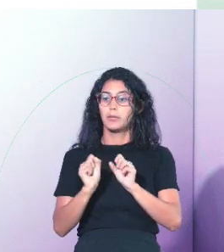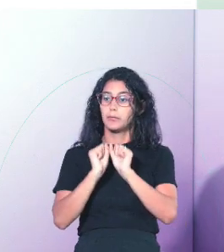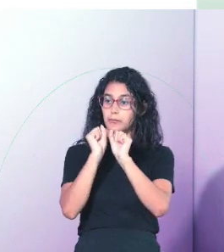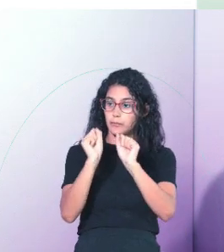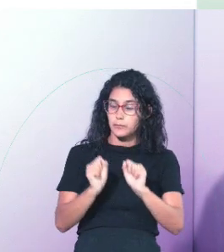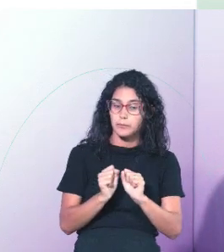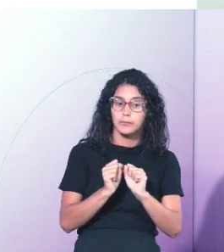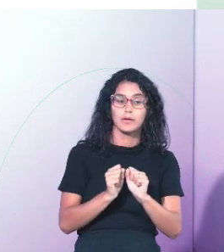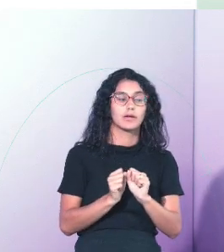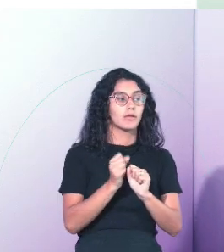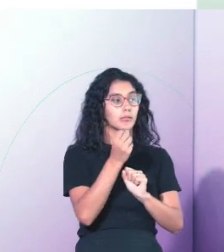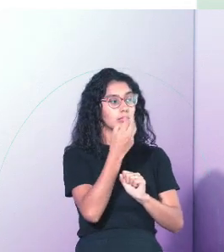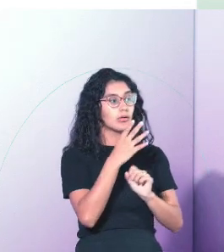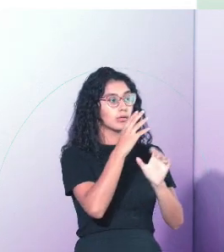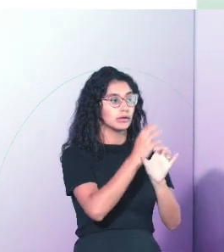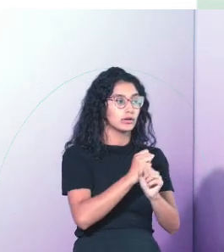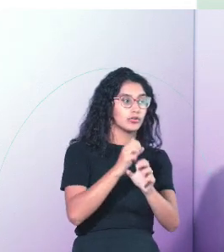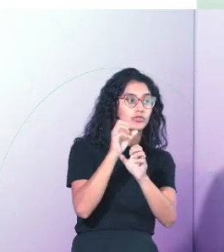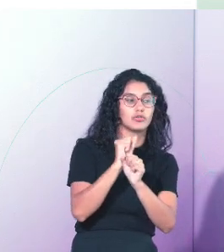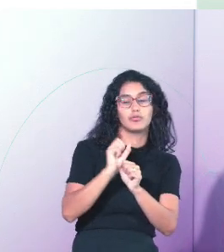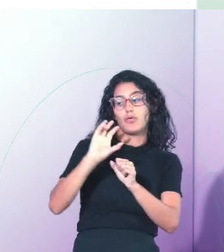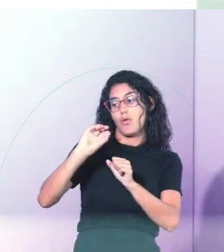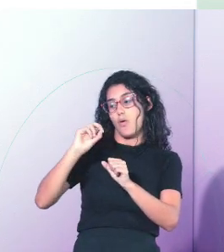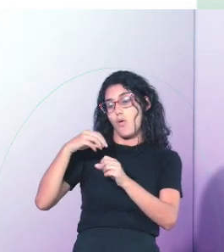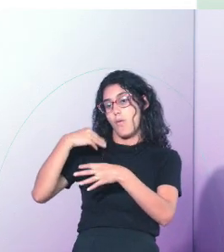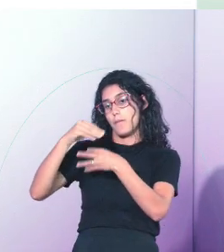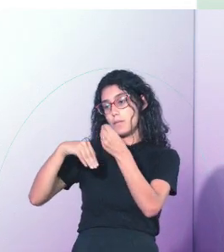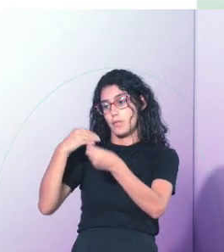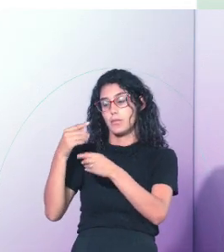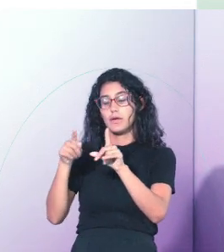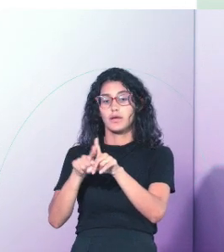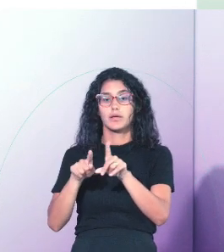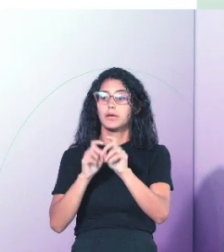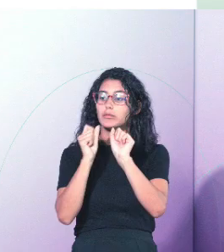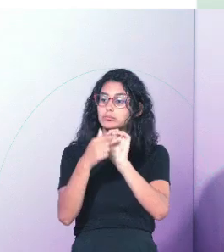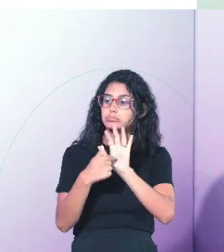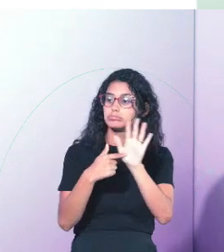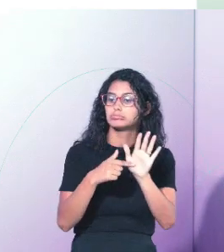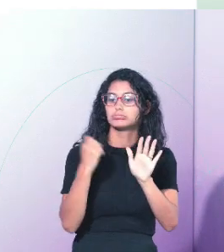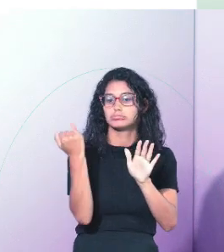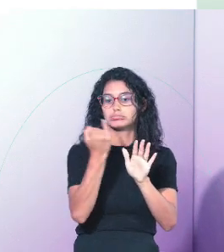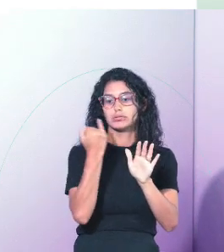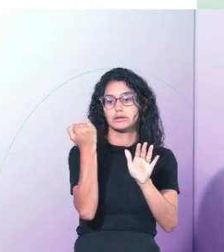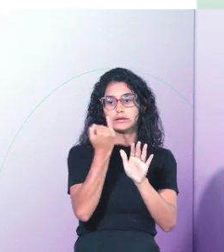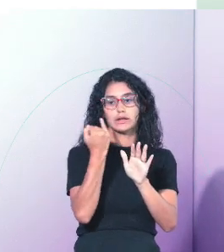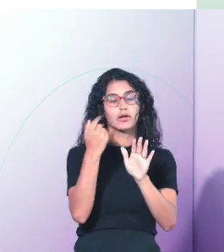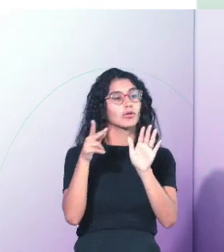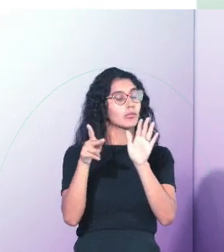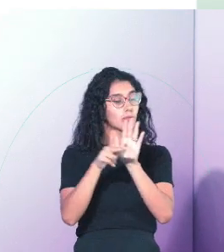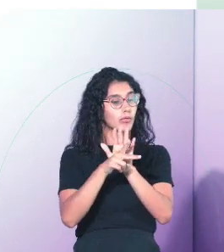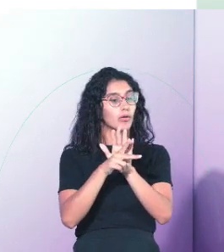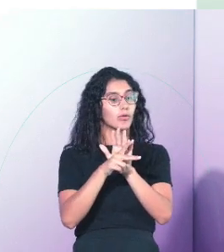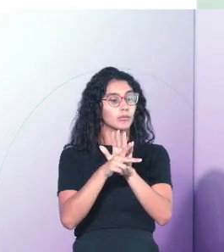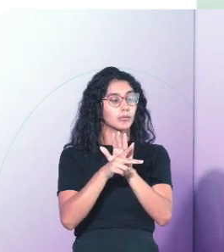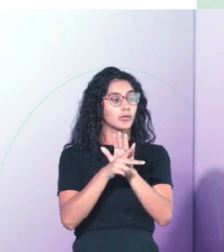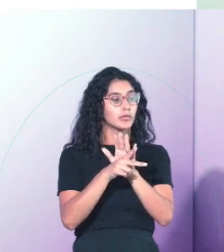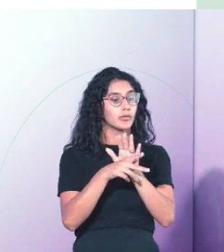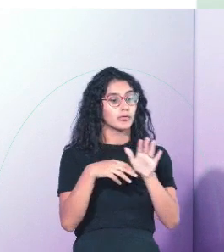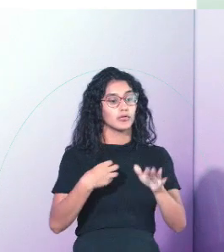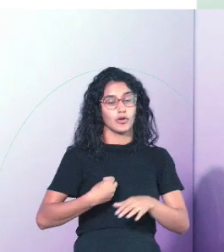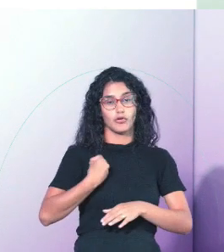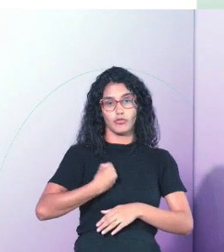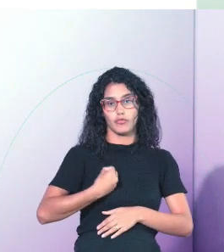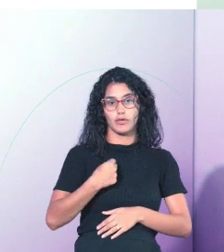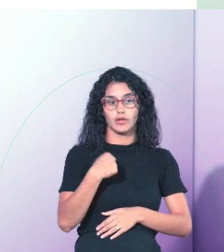ser qualitativos, quantitativos ou mistos, mas eles realmente trazem insights muito importantes em relação ao ciclo de vida de um